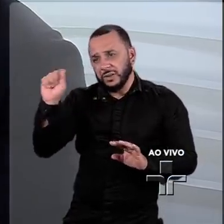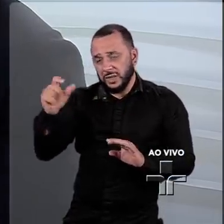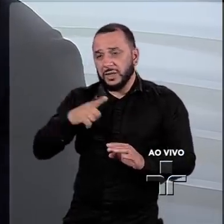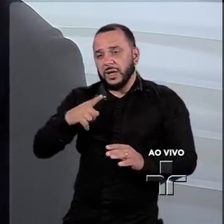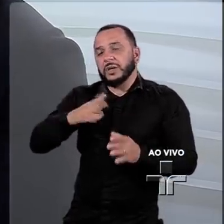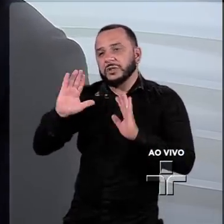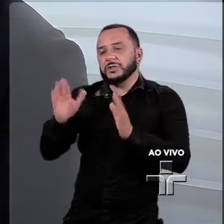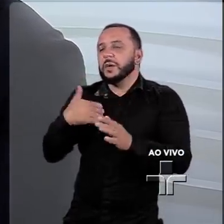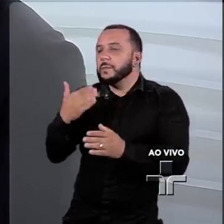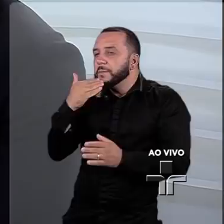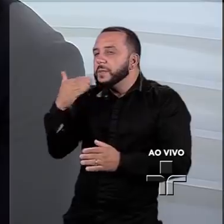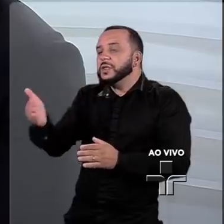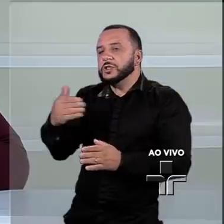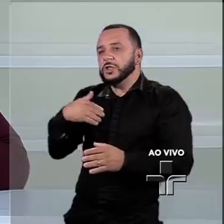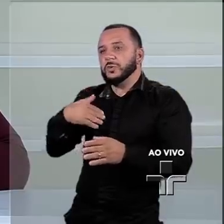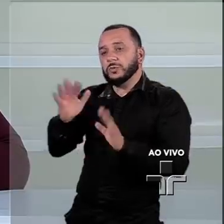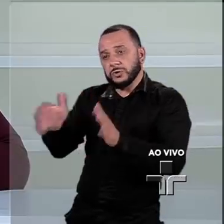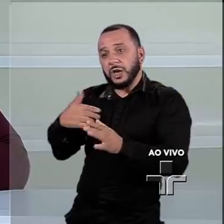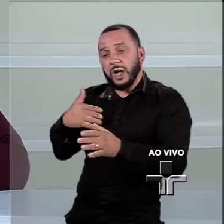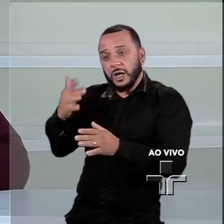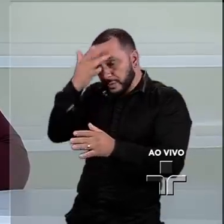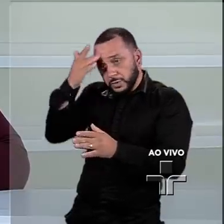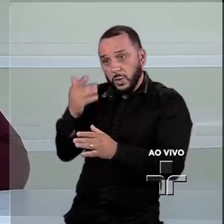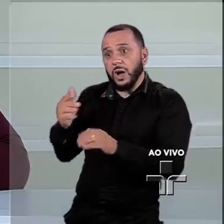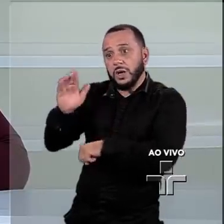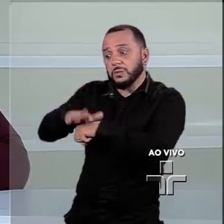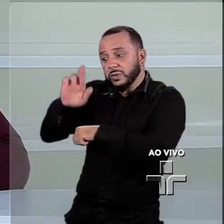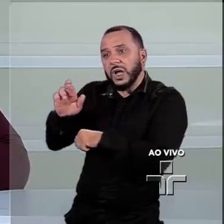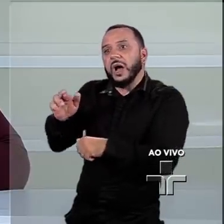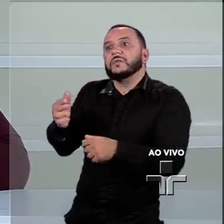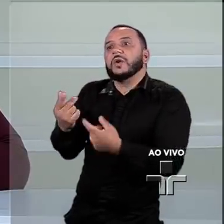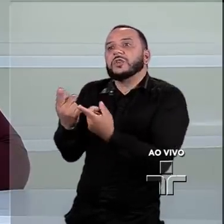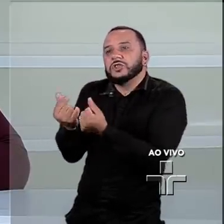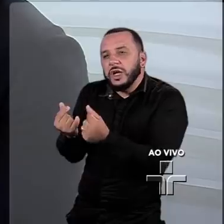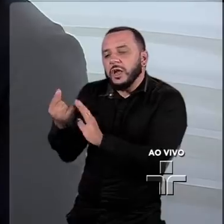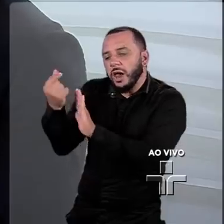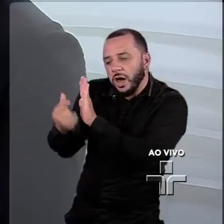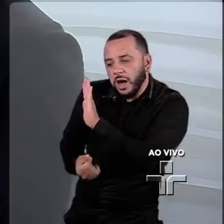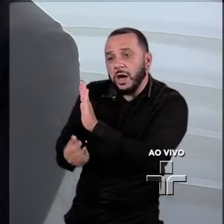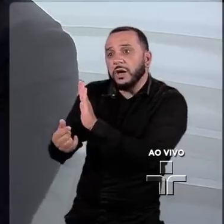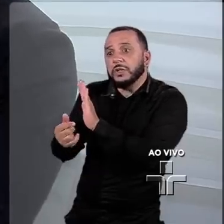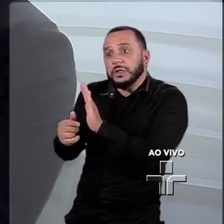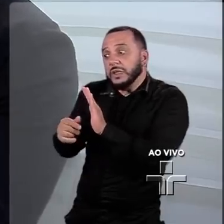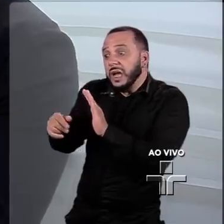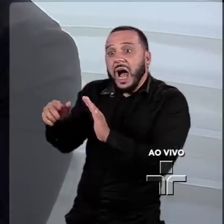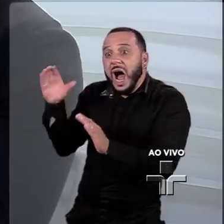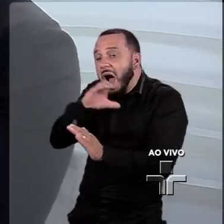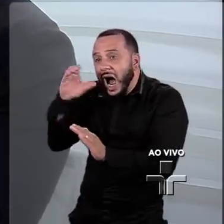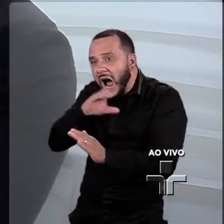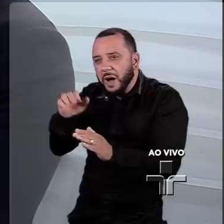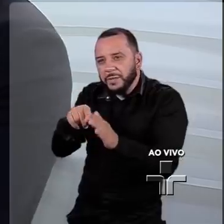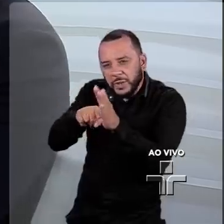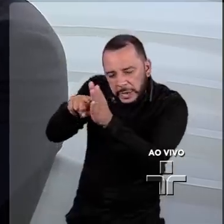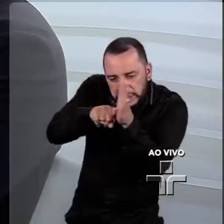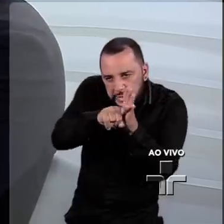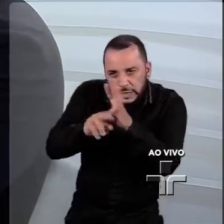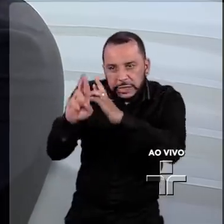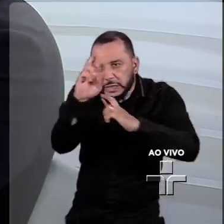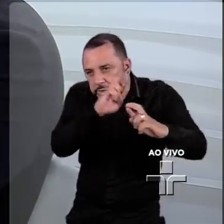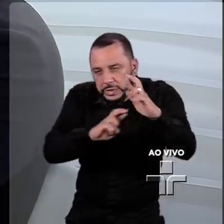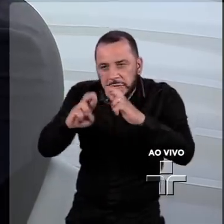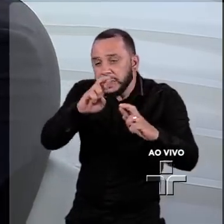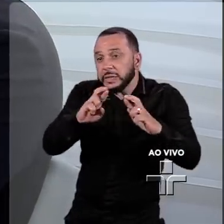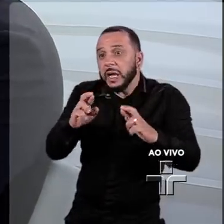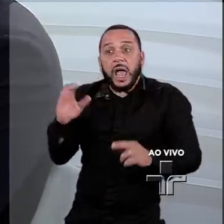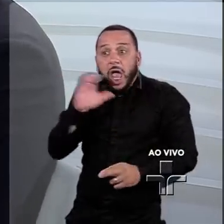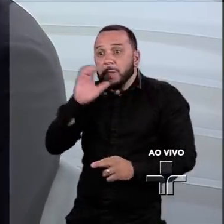de Contas que autorizasse a Prefeitura na contratação de laudos, inclusive de forma emergencial, sem ter que cumprir todos os ritos